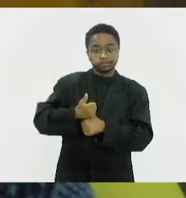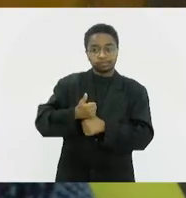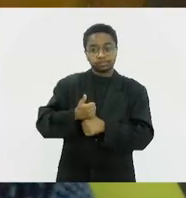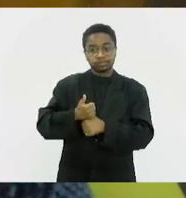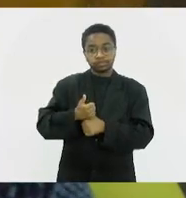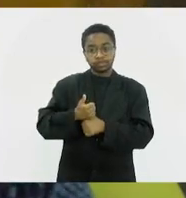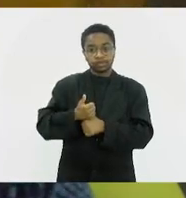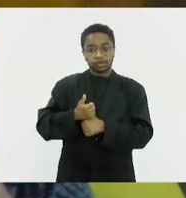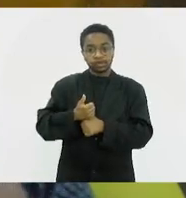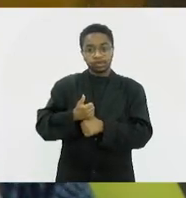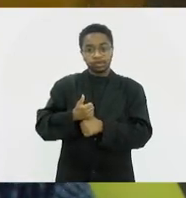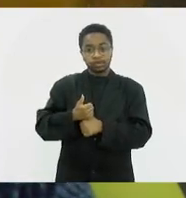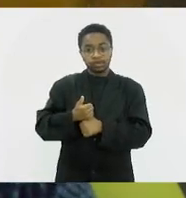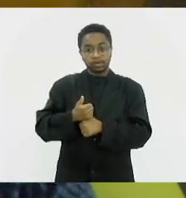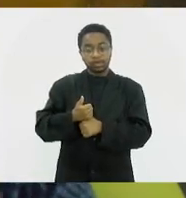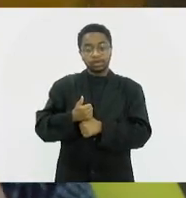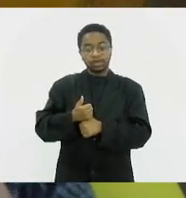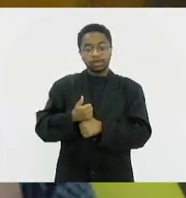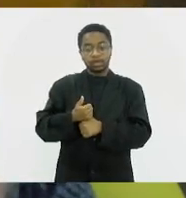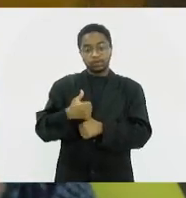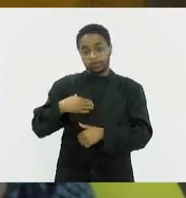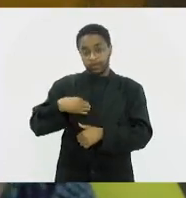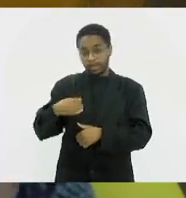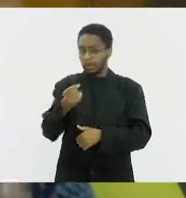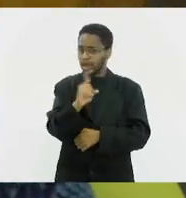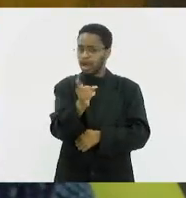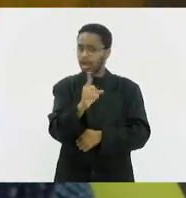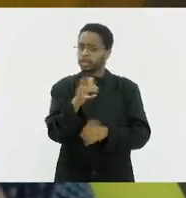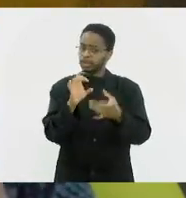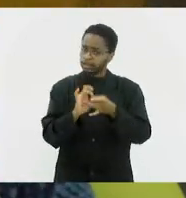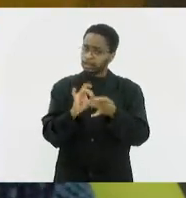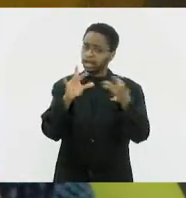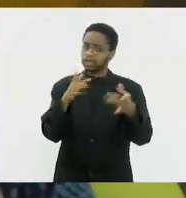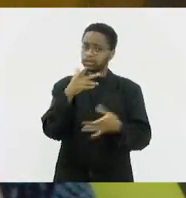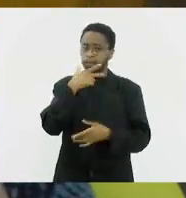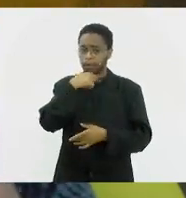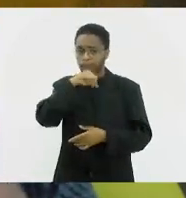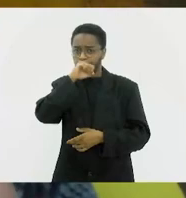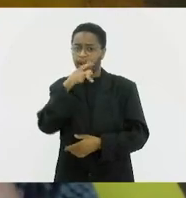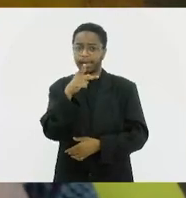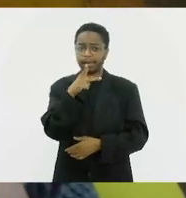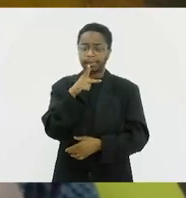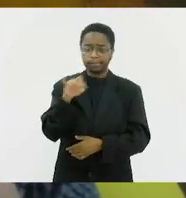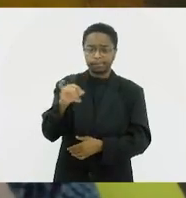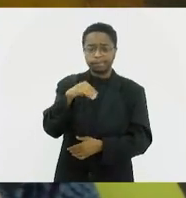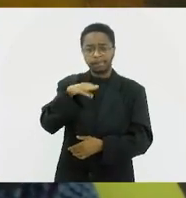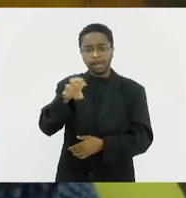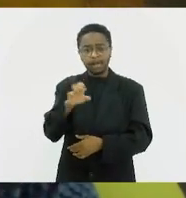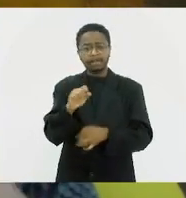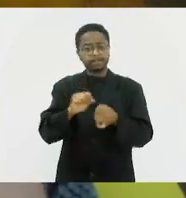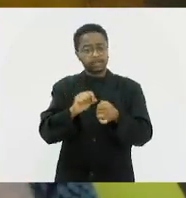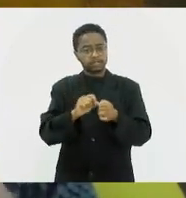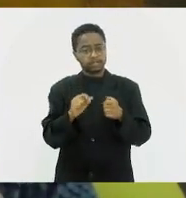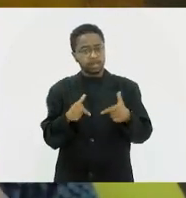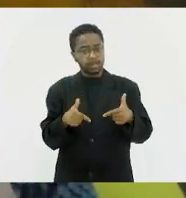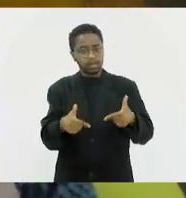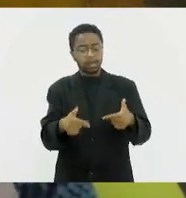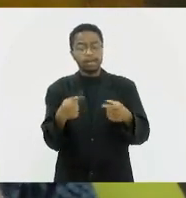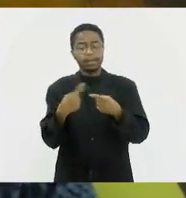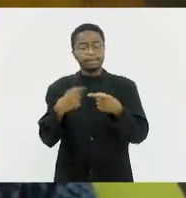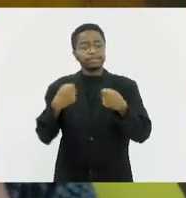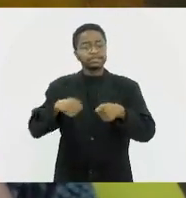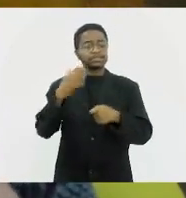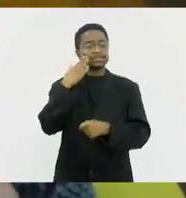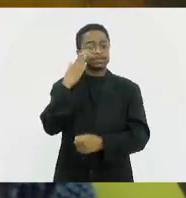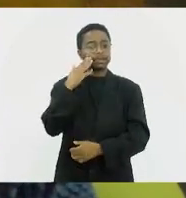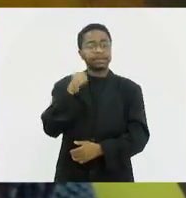dos filhos, não vai, não. Deixa os pais ir lá fazer a parte deles, porque eles têm que saber quem